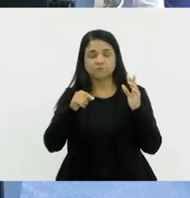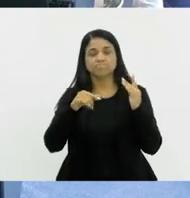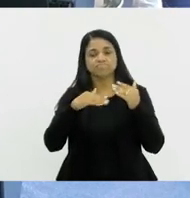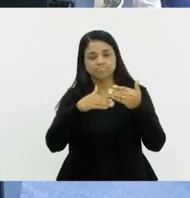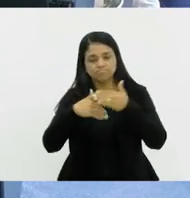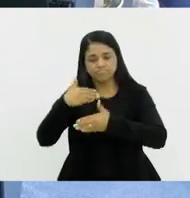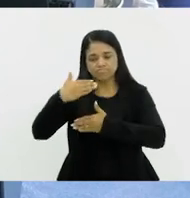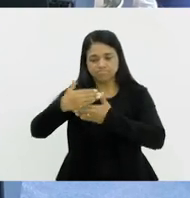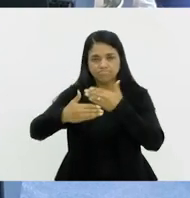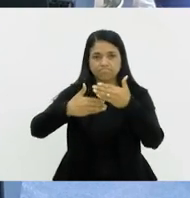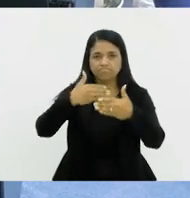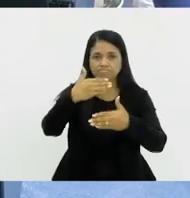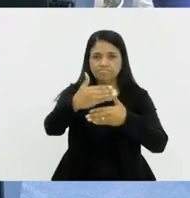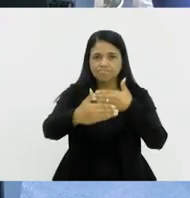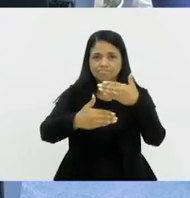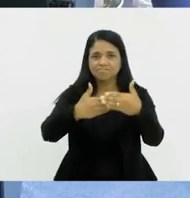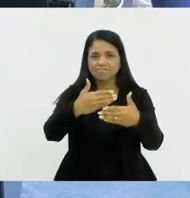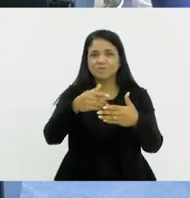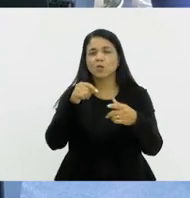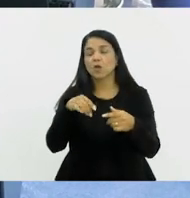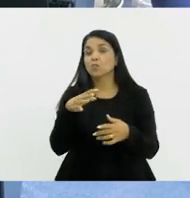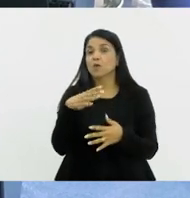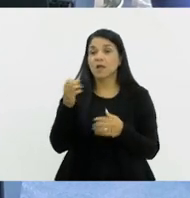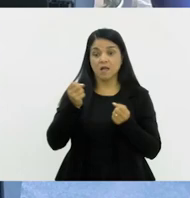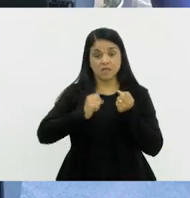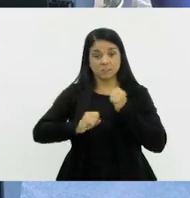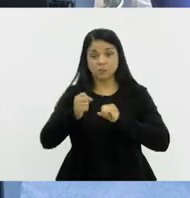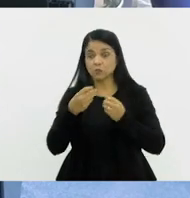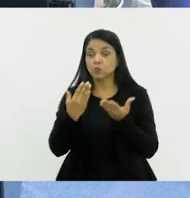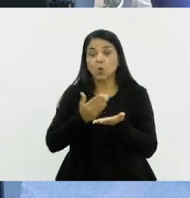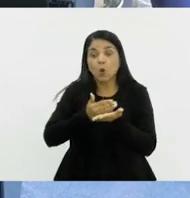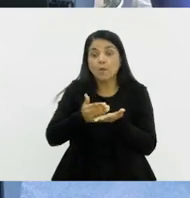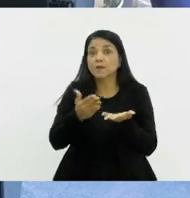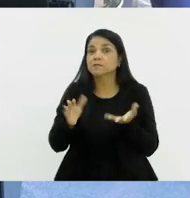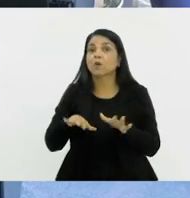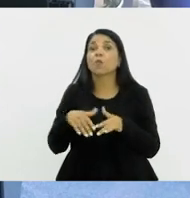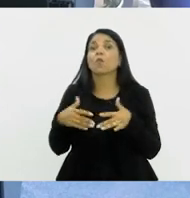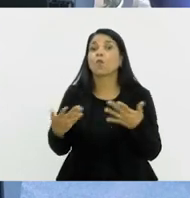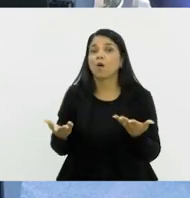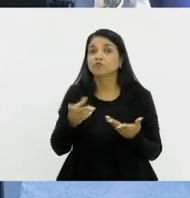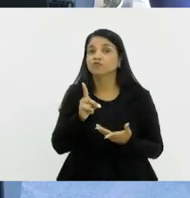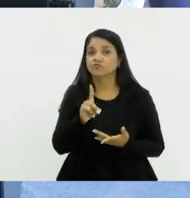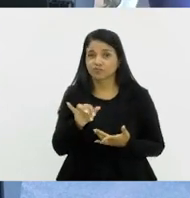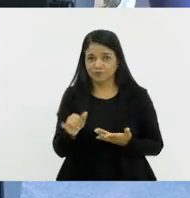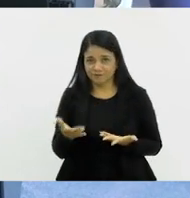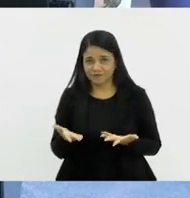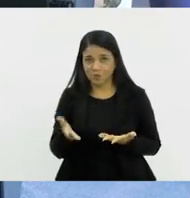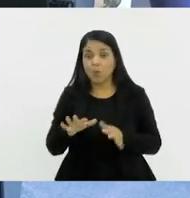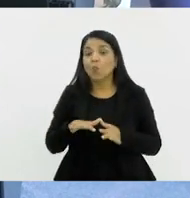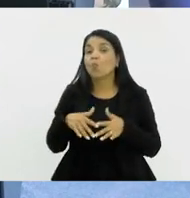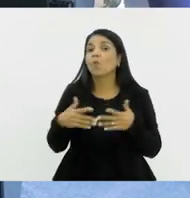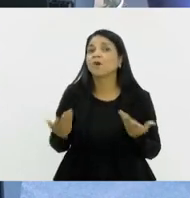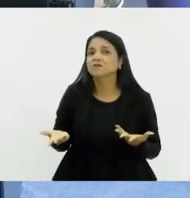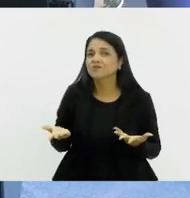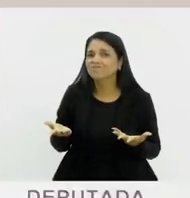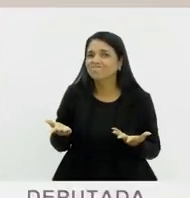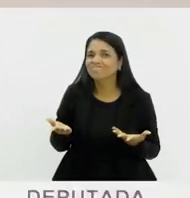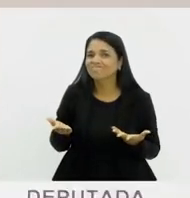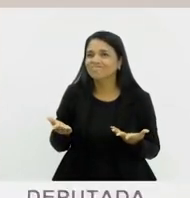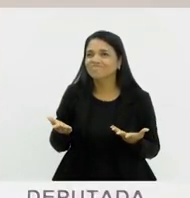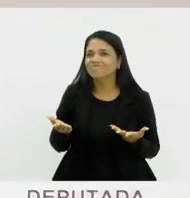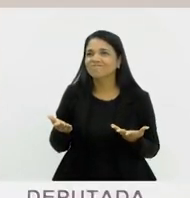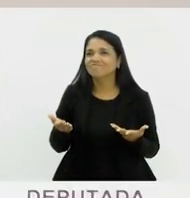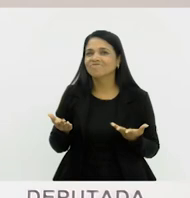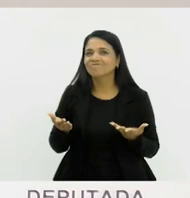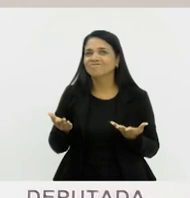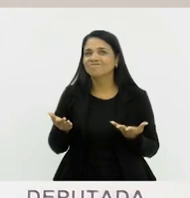cronograma. Deixa eu ver se... Quando é que ele começa? E por... Não, quando é que ele começa? Eu já não estou. Termina ou